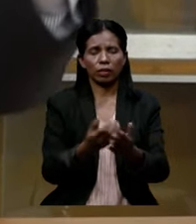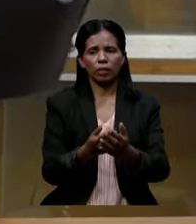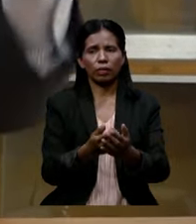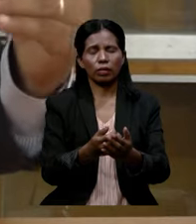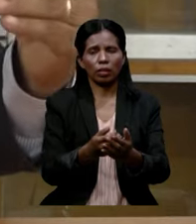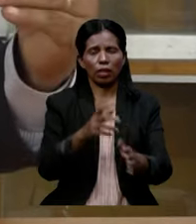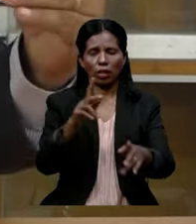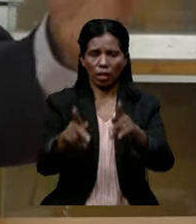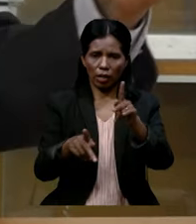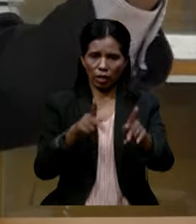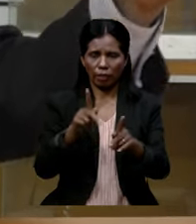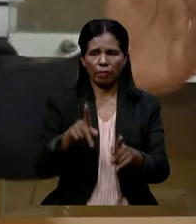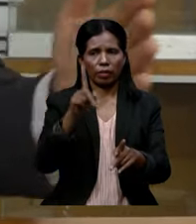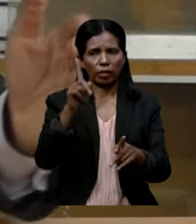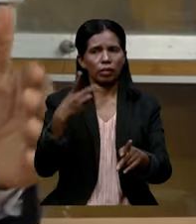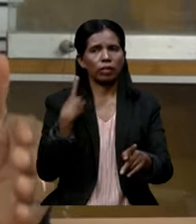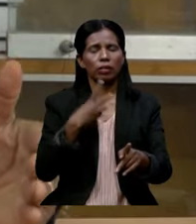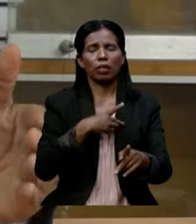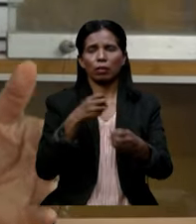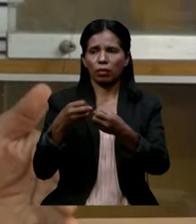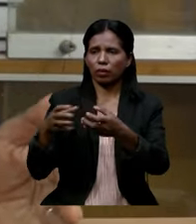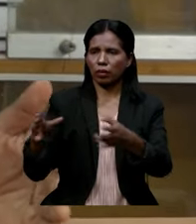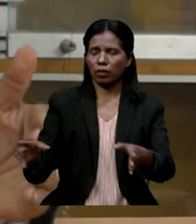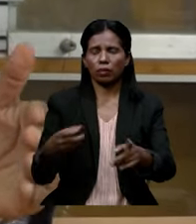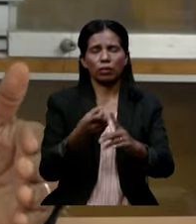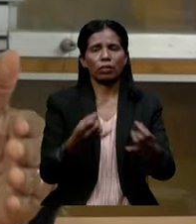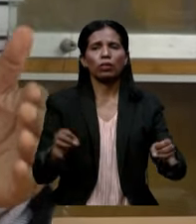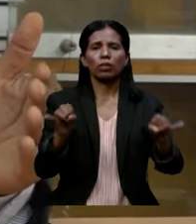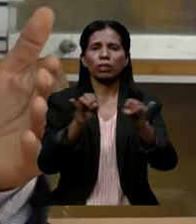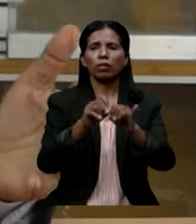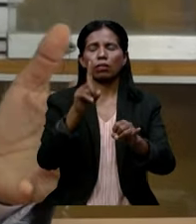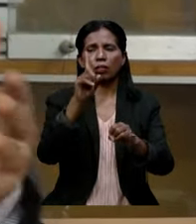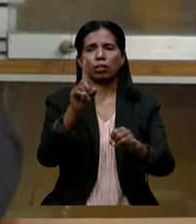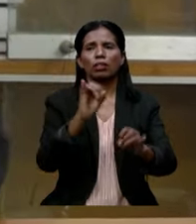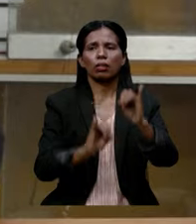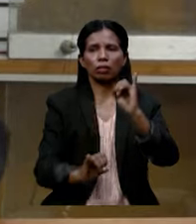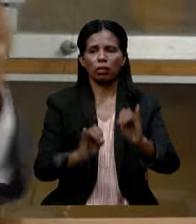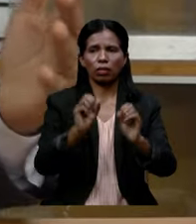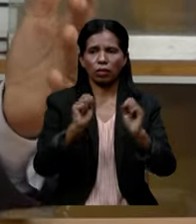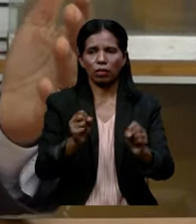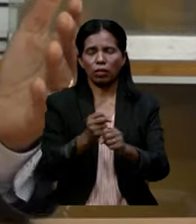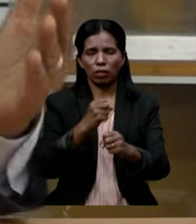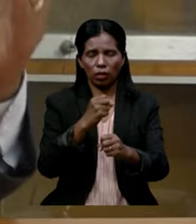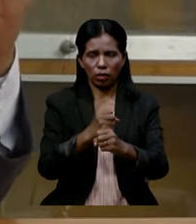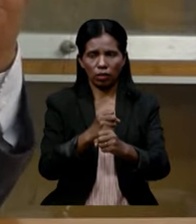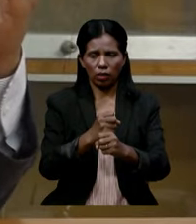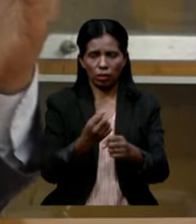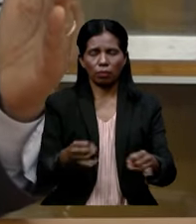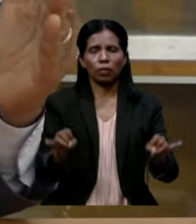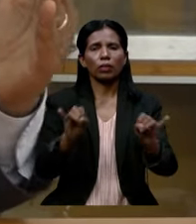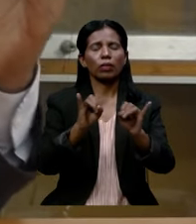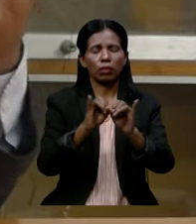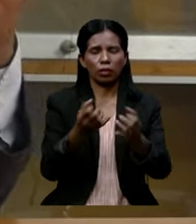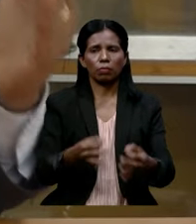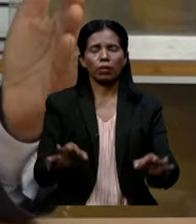mandato formata e talabelo husik in são estado ida independente para talo knar e importante ba